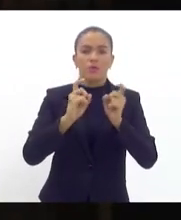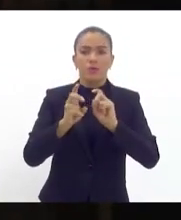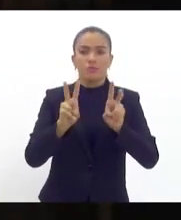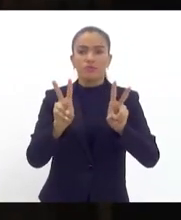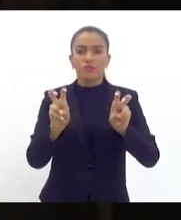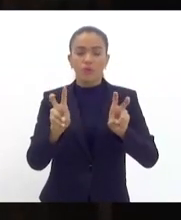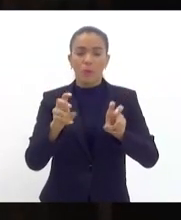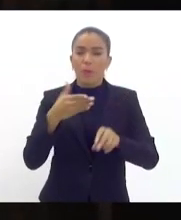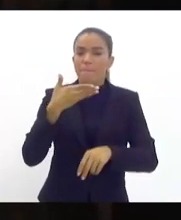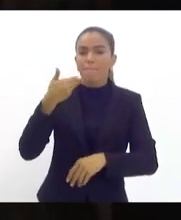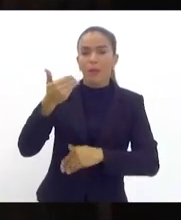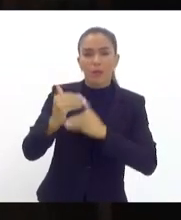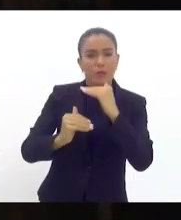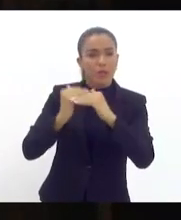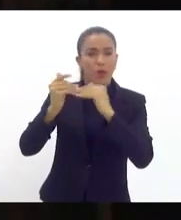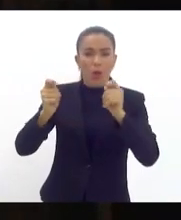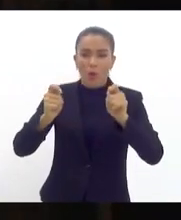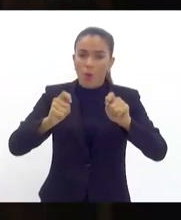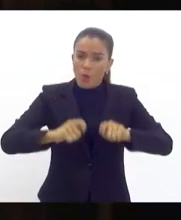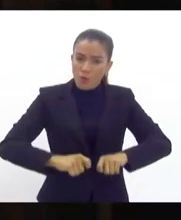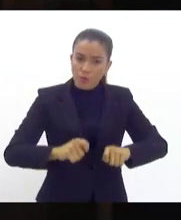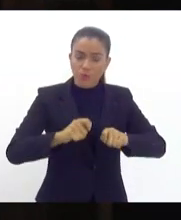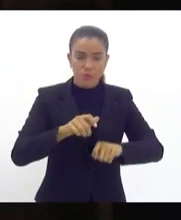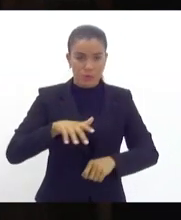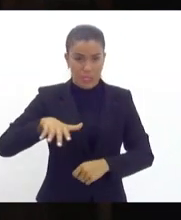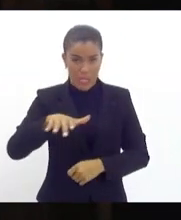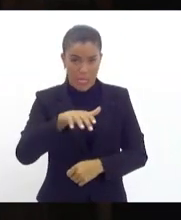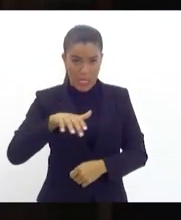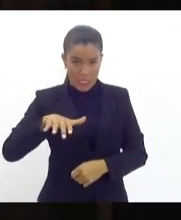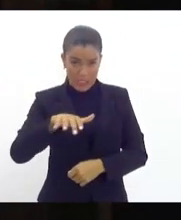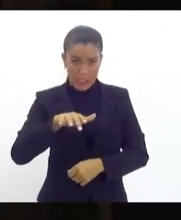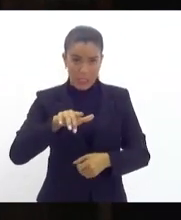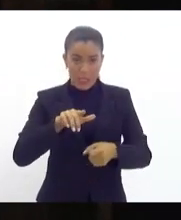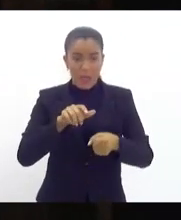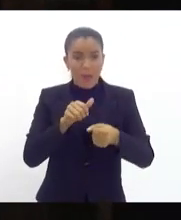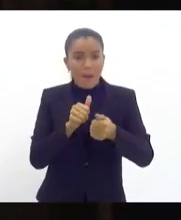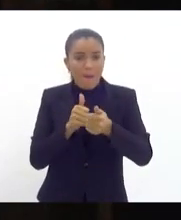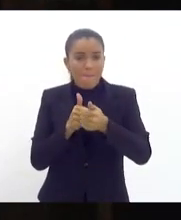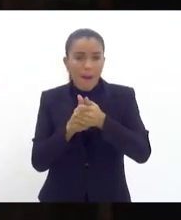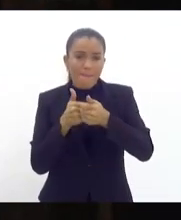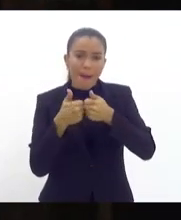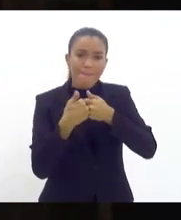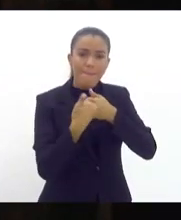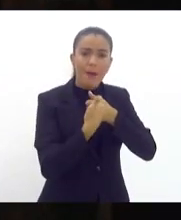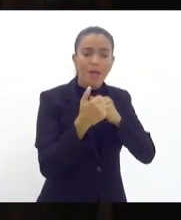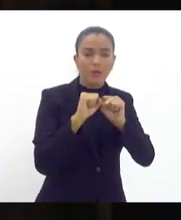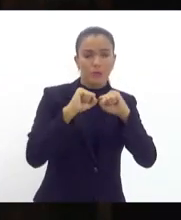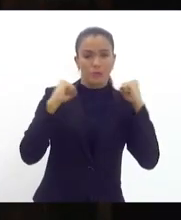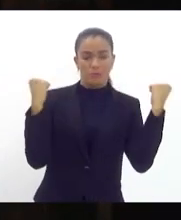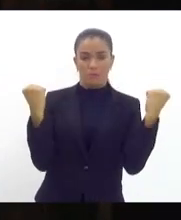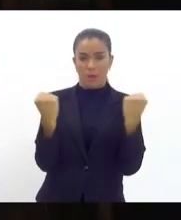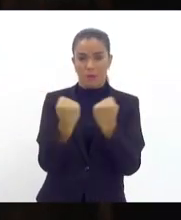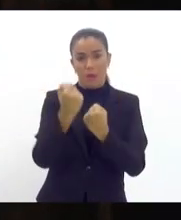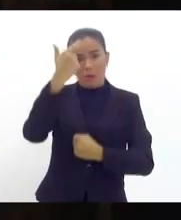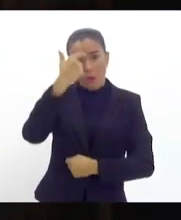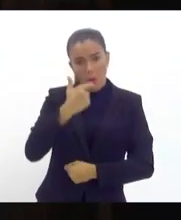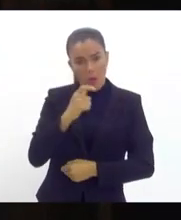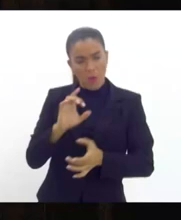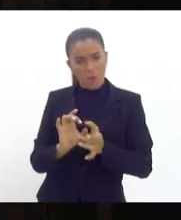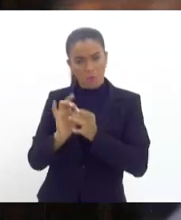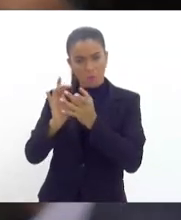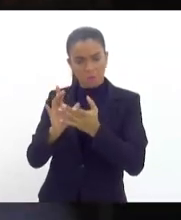a melhoria das condições daquela região ali no entorno do Maracanã Então me mantém a disposição